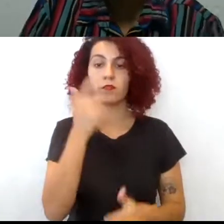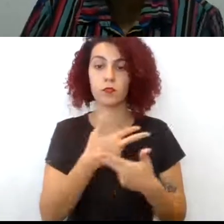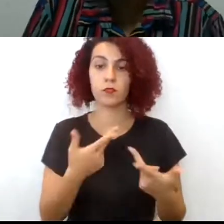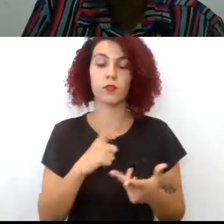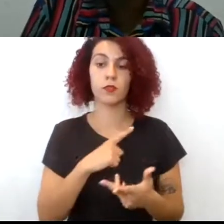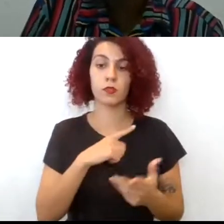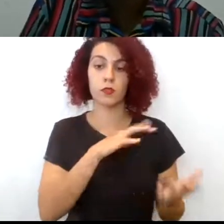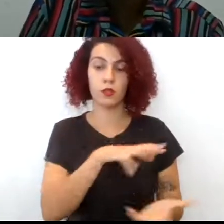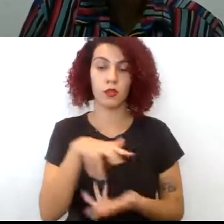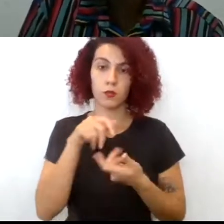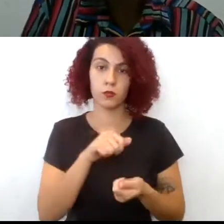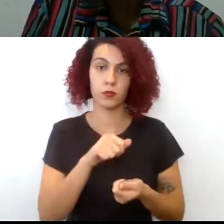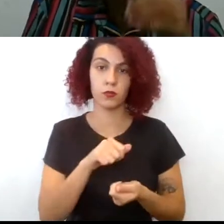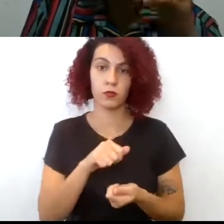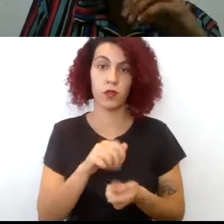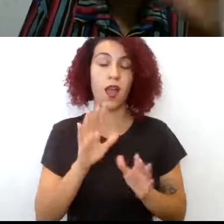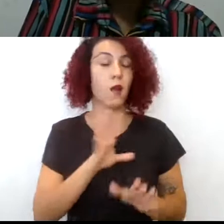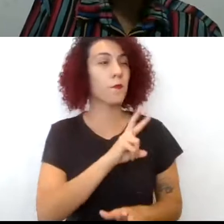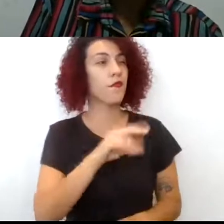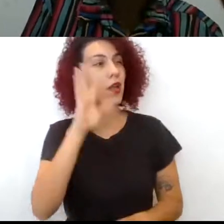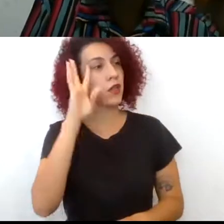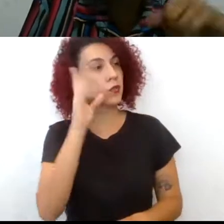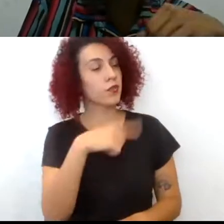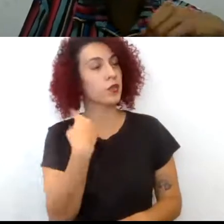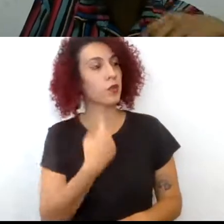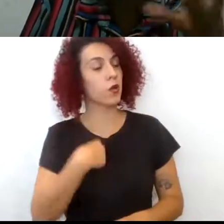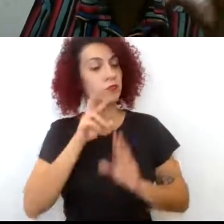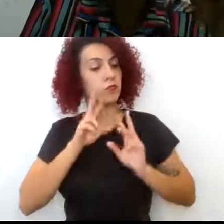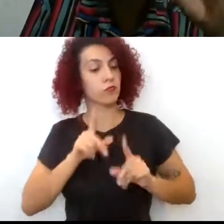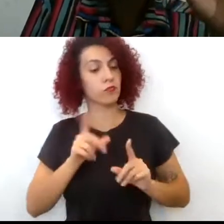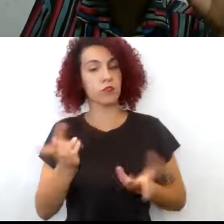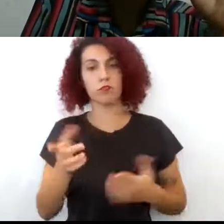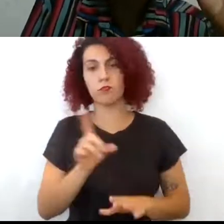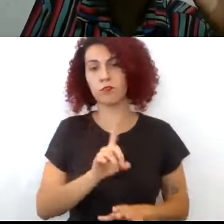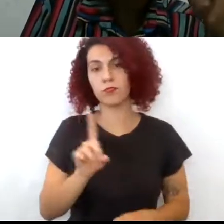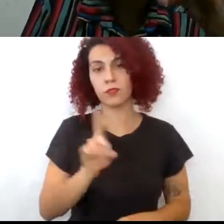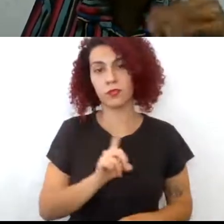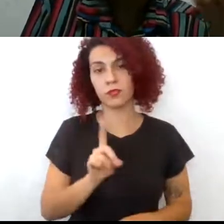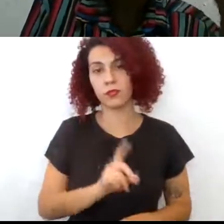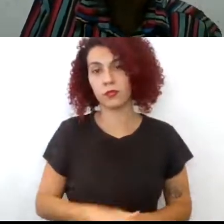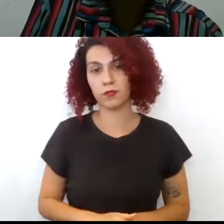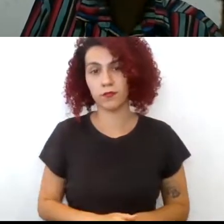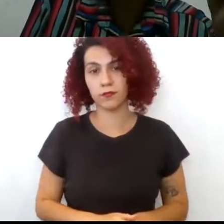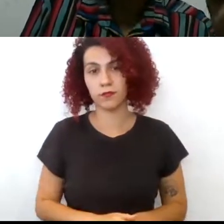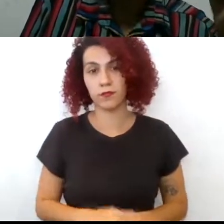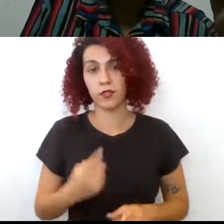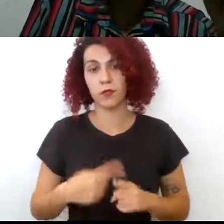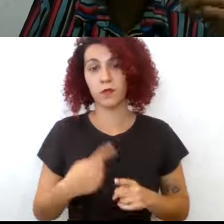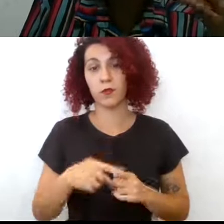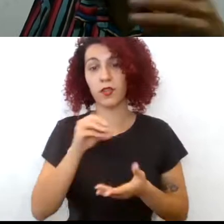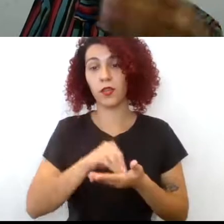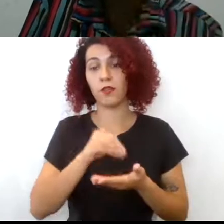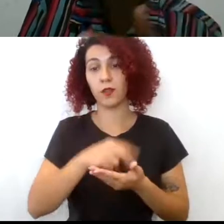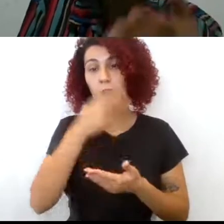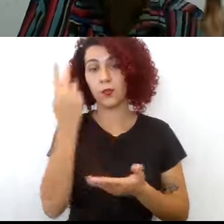mundo para que a gente mude a lógica já isso resolve isso faz com que seja pessoas diferentes não quis ficar mais tirado viu que a gente não encontra com quem conversar